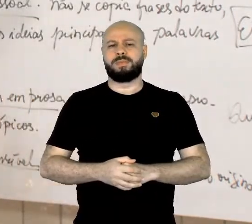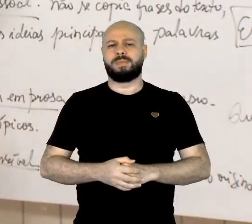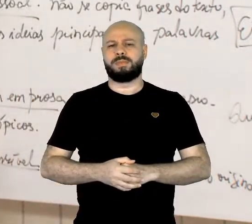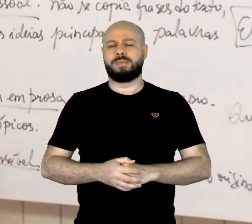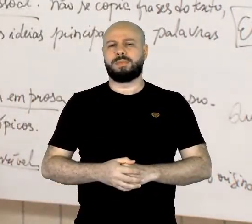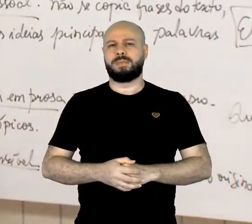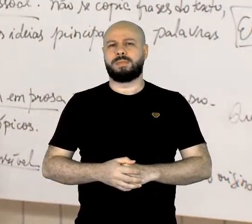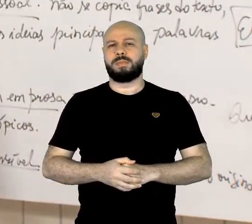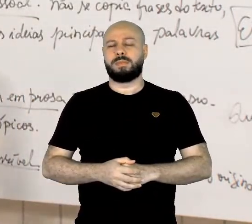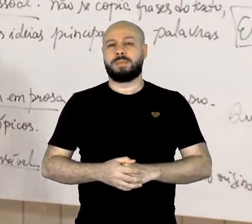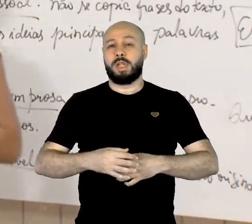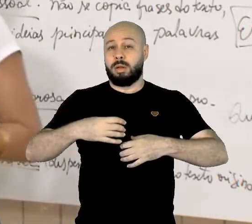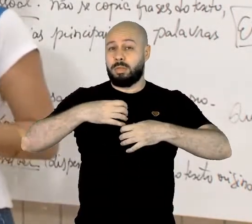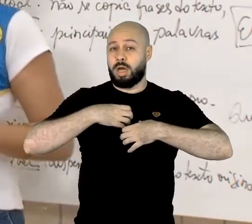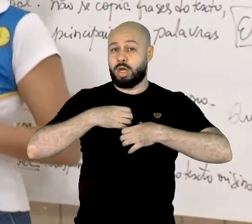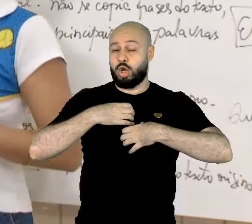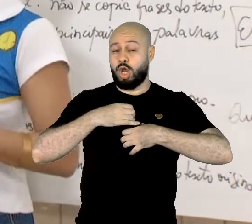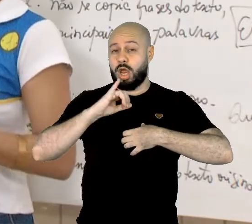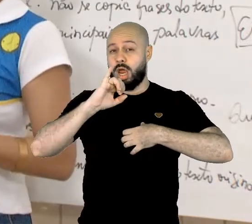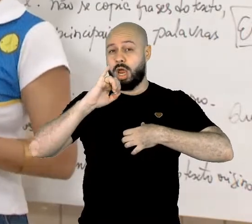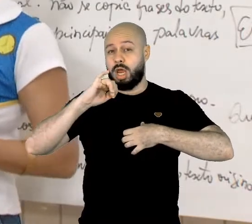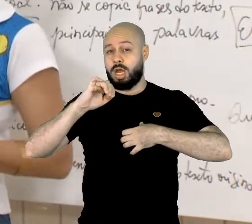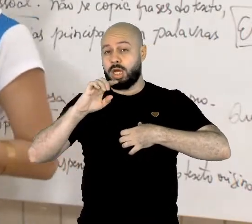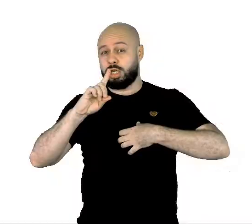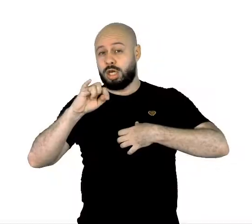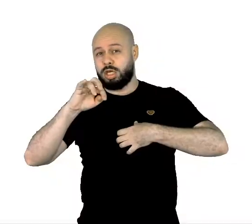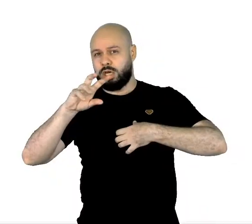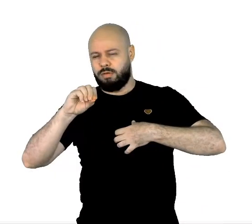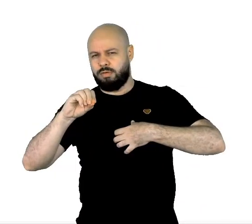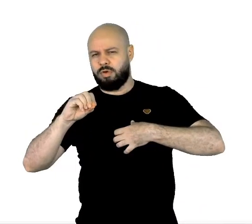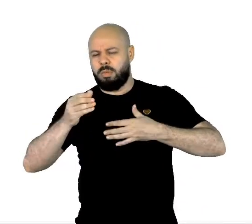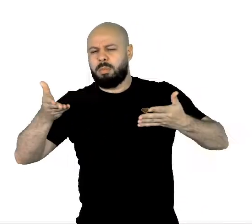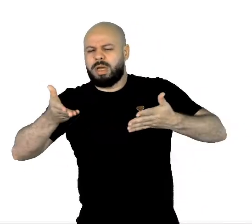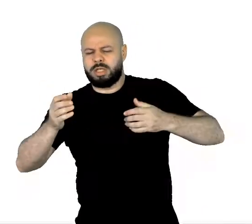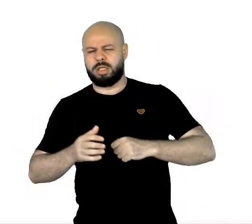presente do modo indicativo e do modo subjuntivo. Nós já